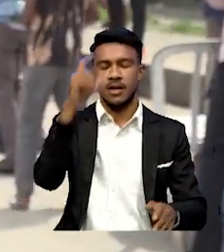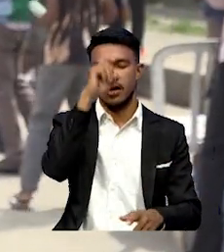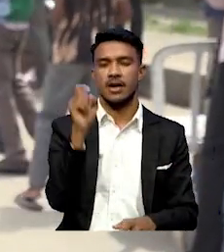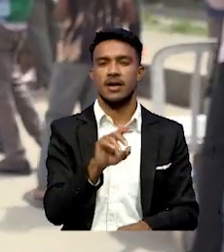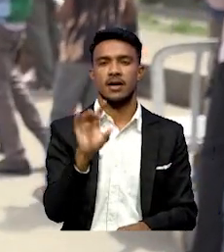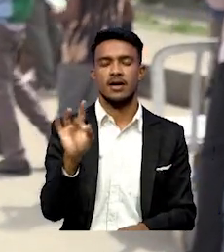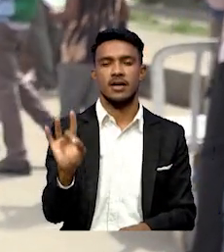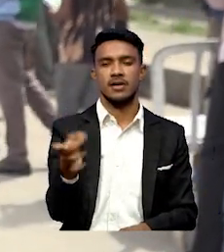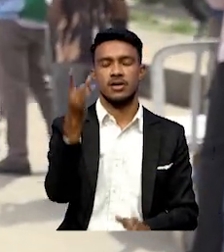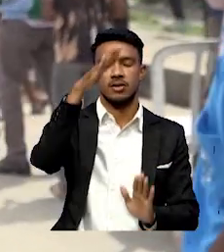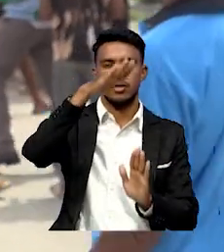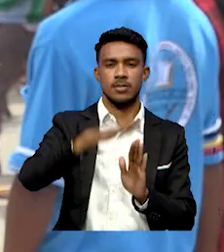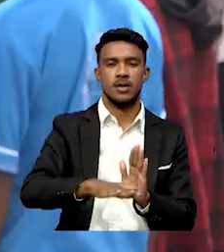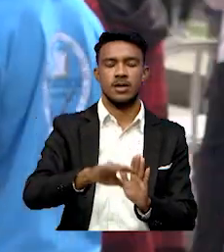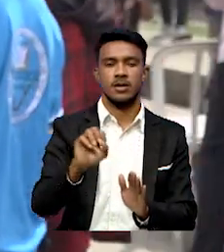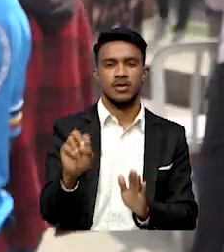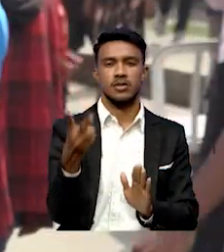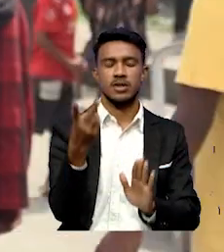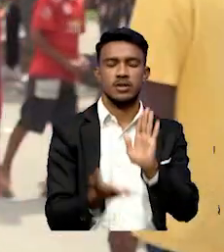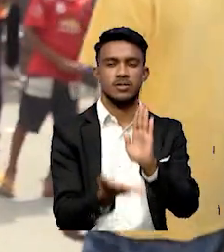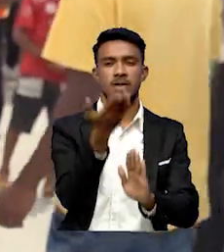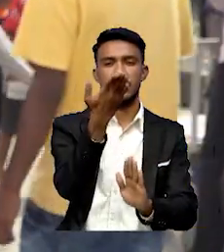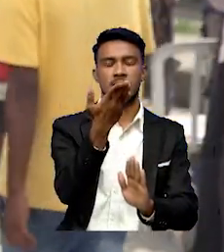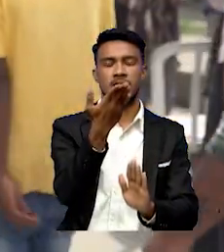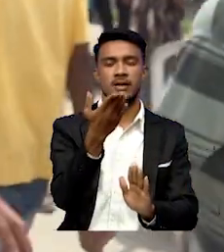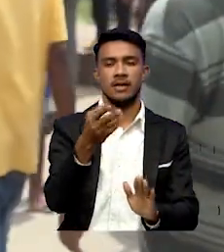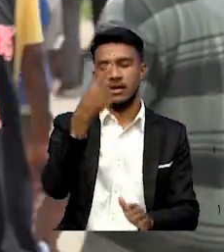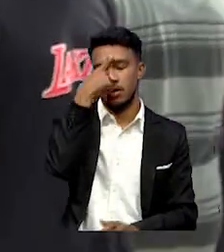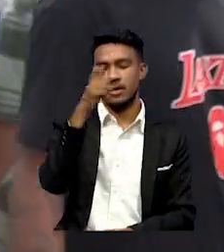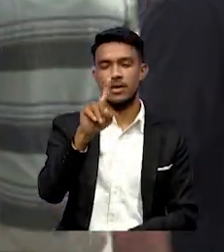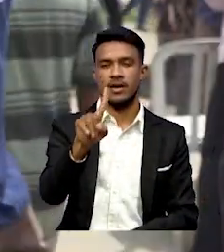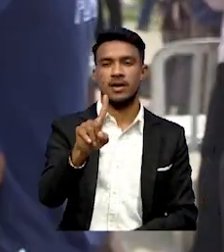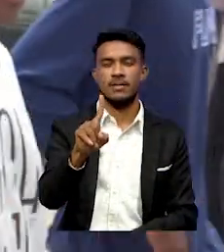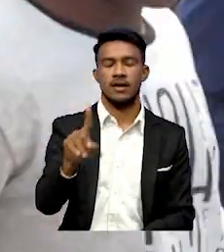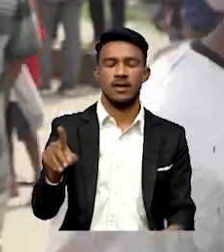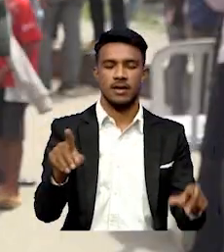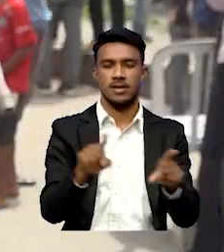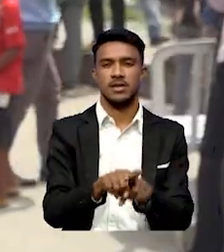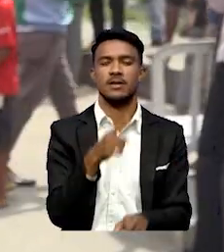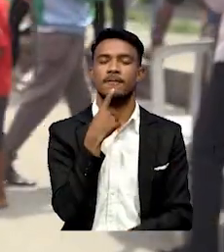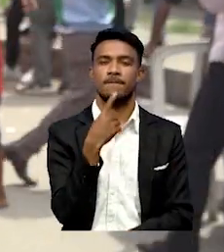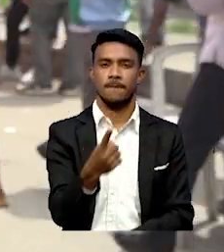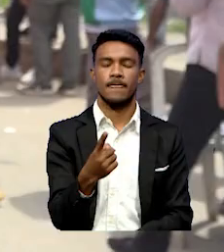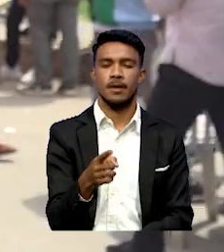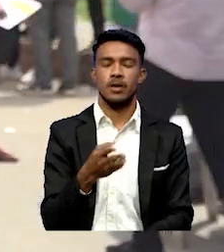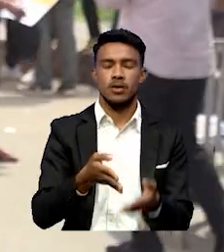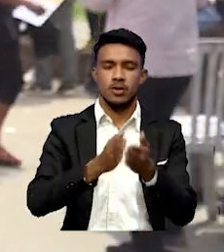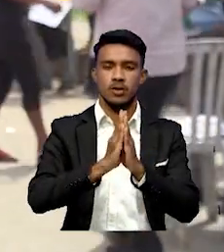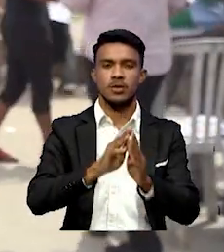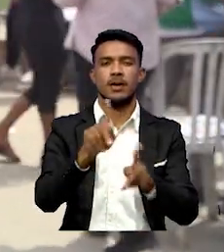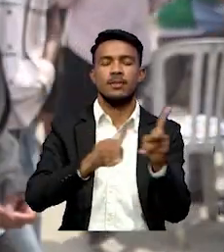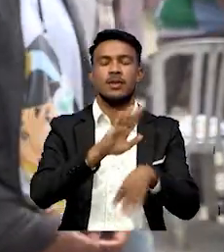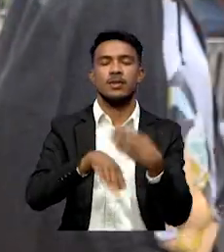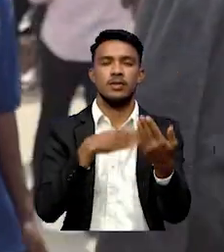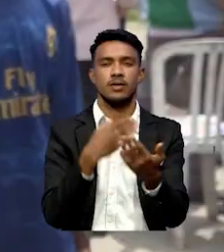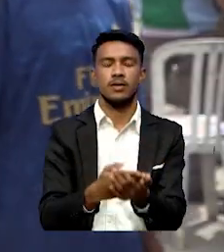to 12 anos baleten. Também da nema ka, atu dehan alerta ba komunidade tutu